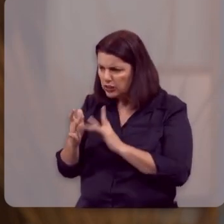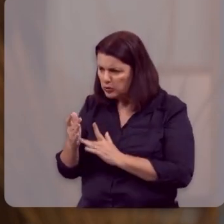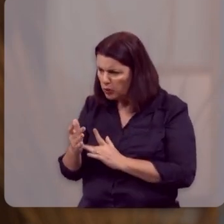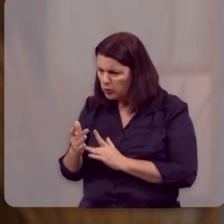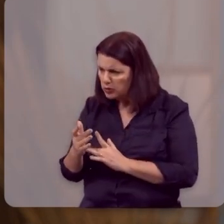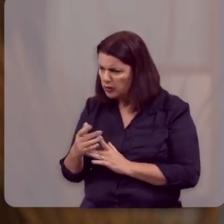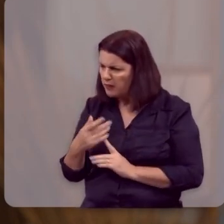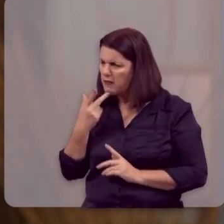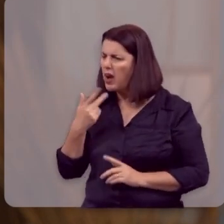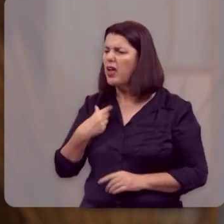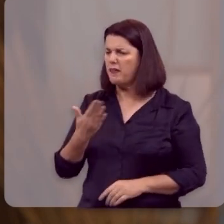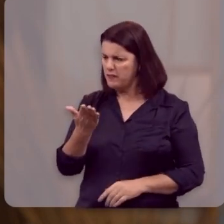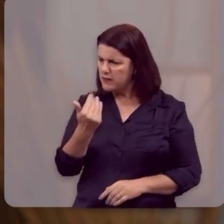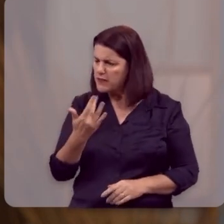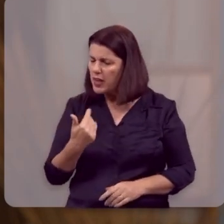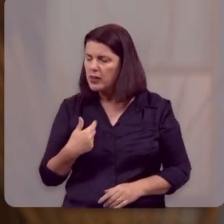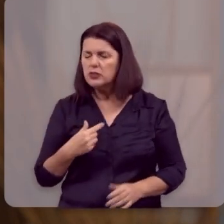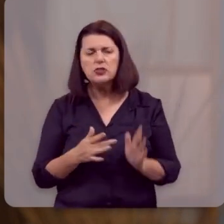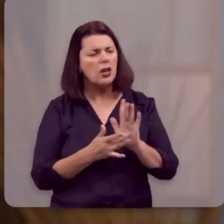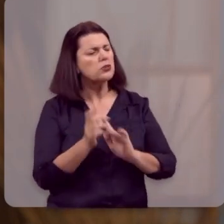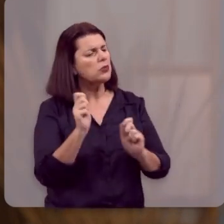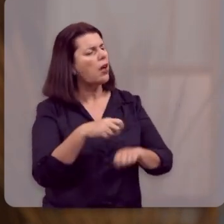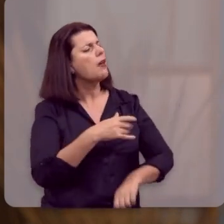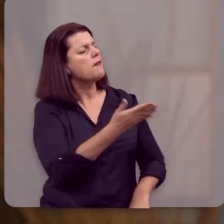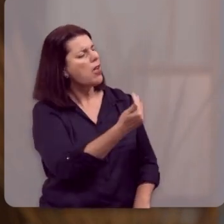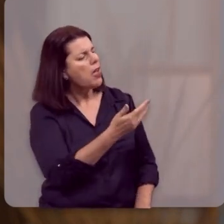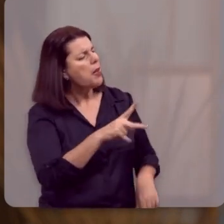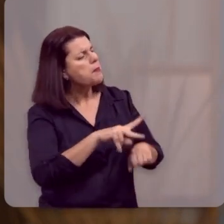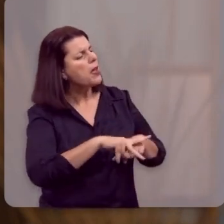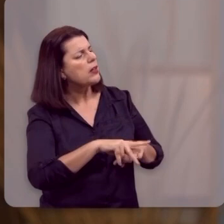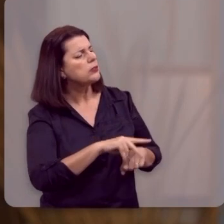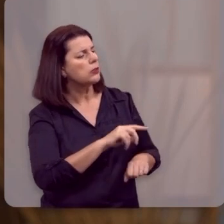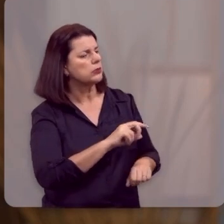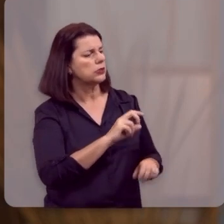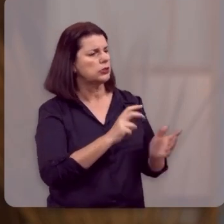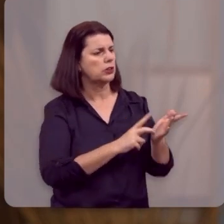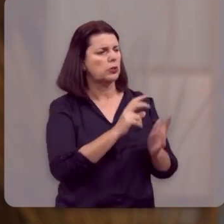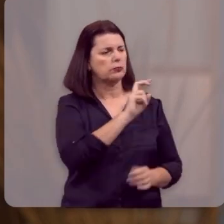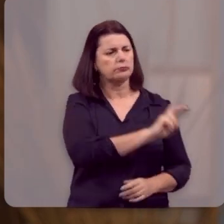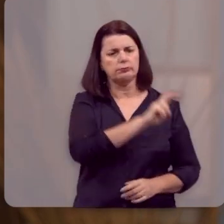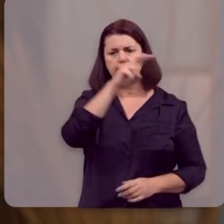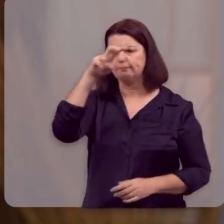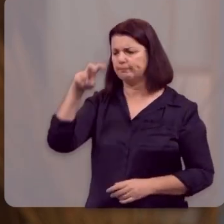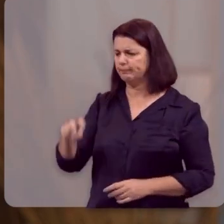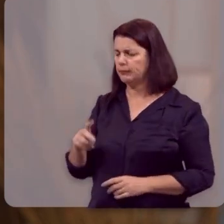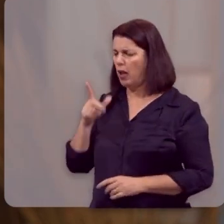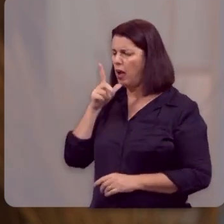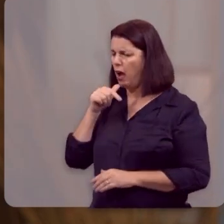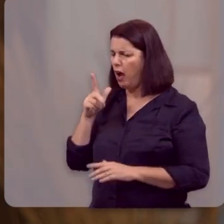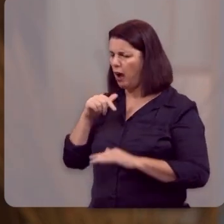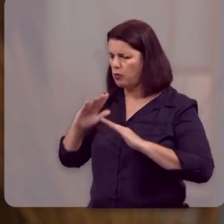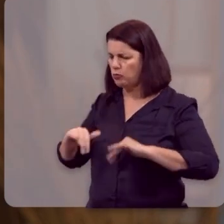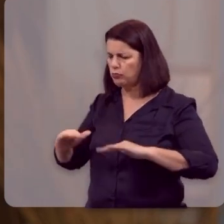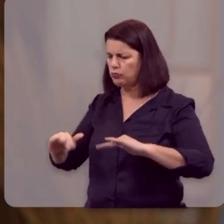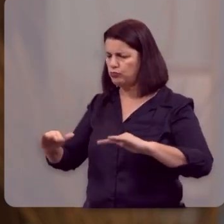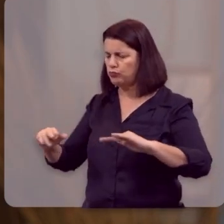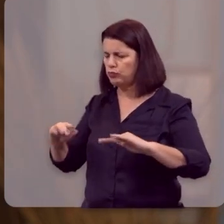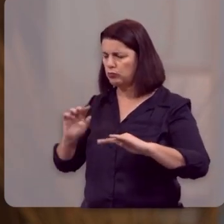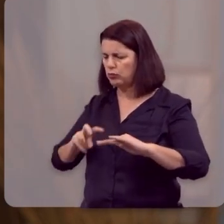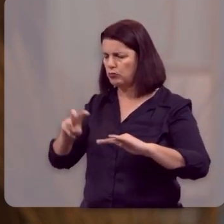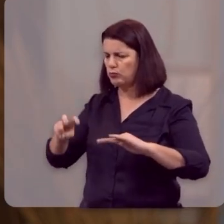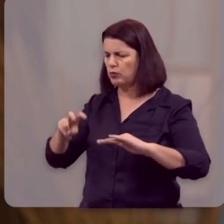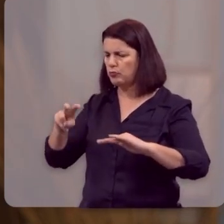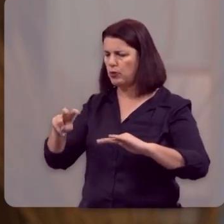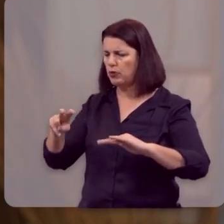as águas." E Jesus disse: "Pode vir, Pedro." Pedro saltou do barco e começou a andar sobre o mar, quando de